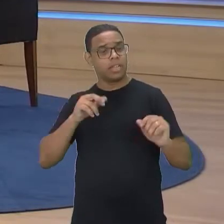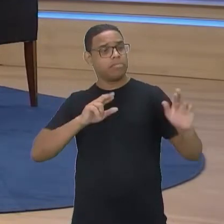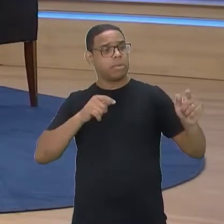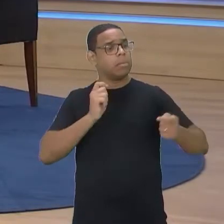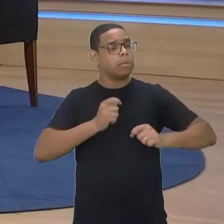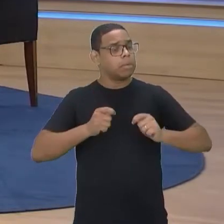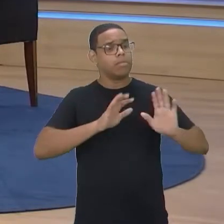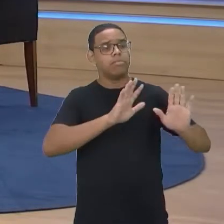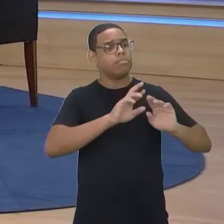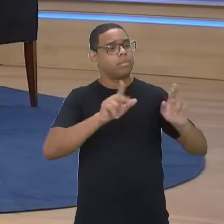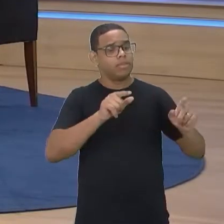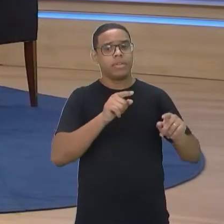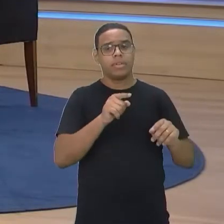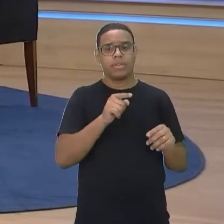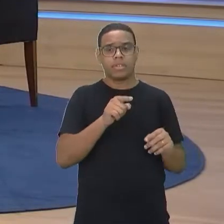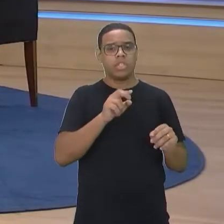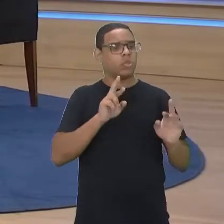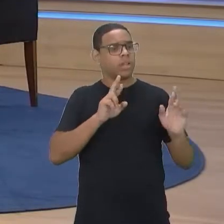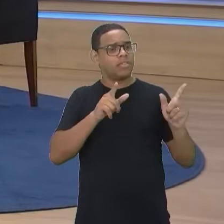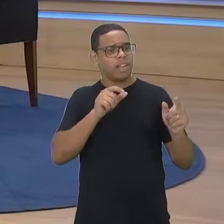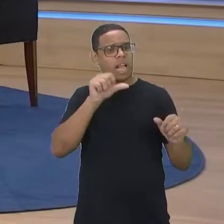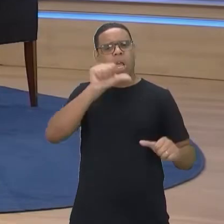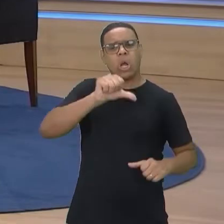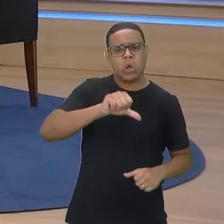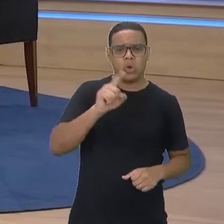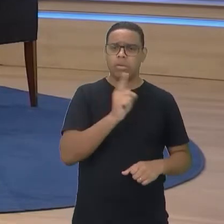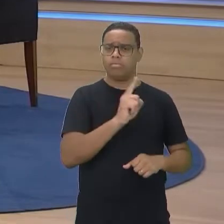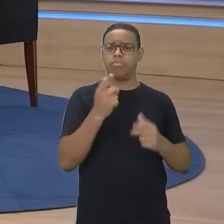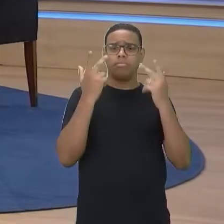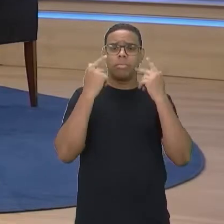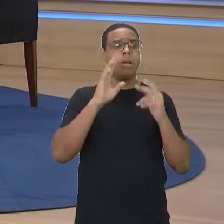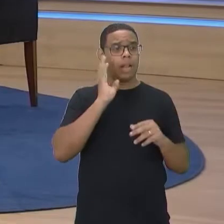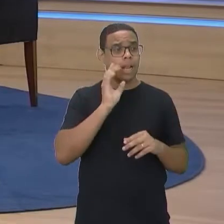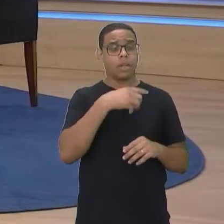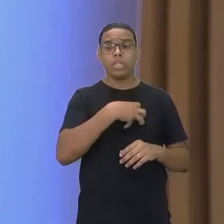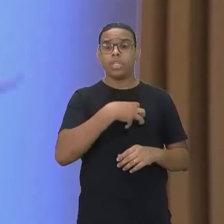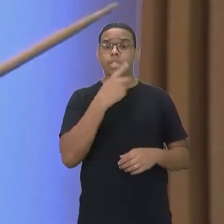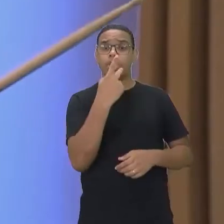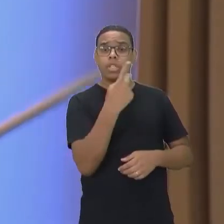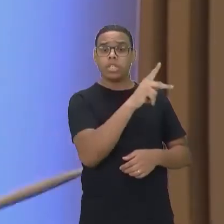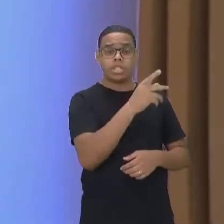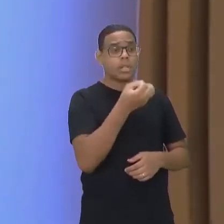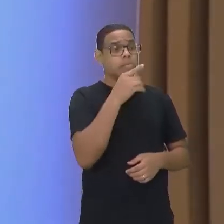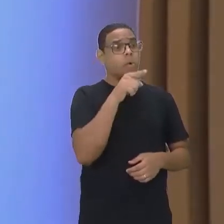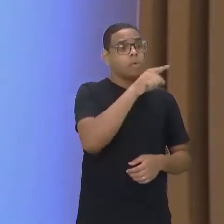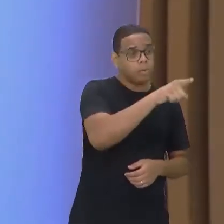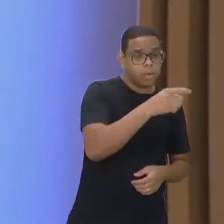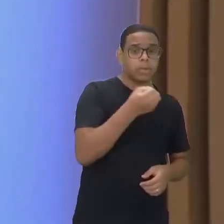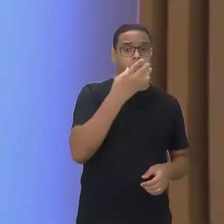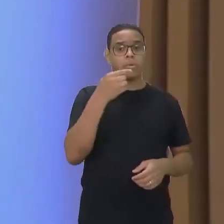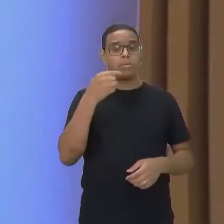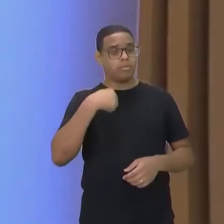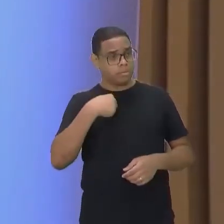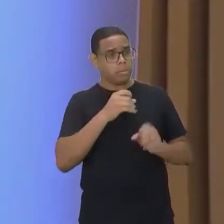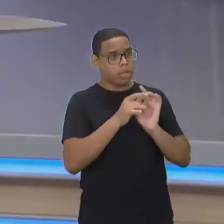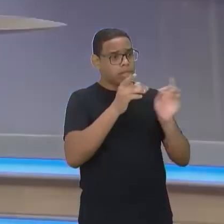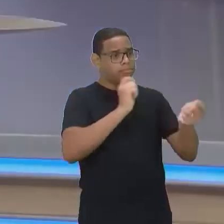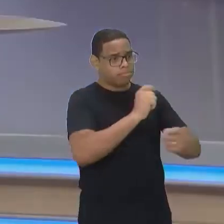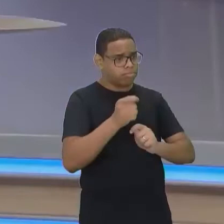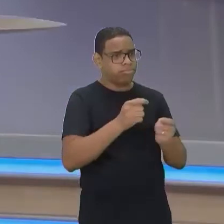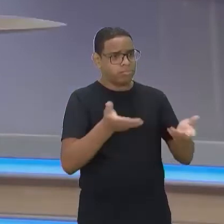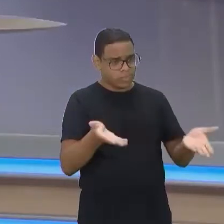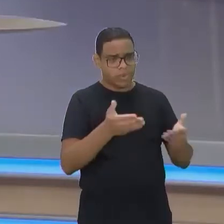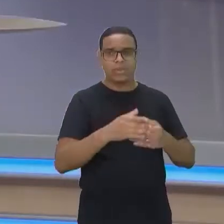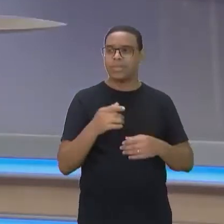E isso vai ser, enfim, diferente. Vai ser legal para mim, para você. Manda brasa aí. Vamos lá, vamos